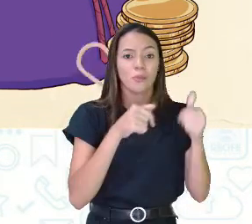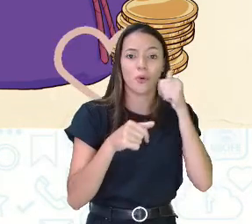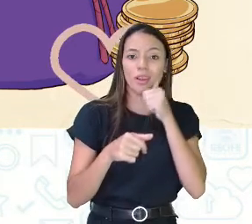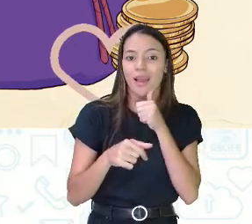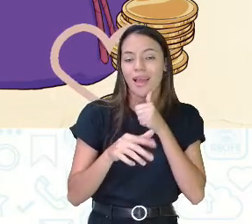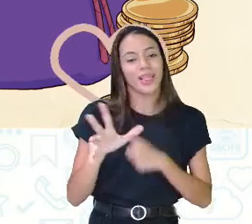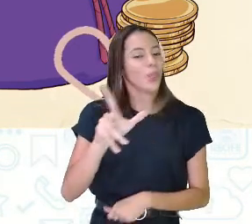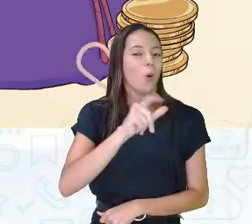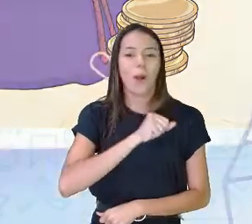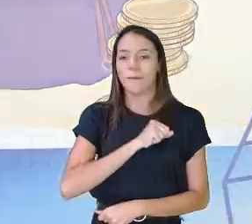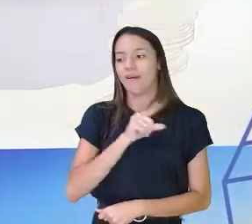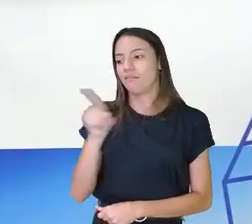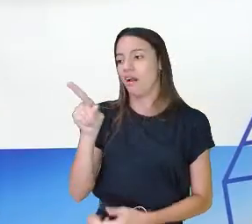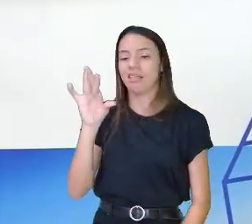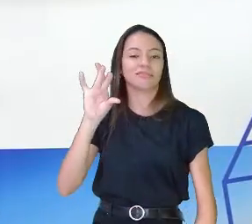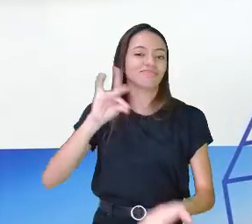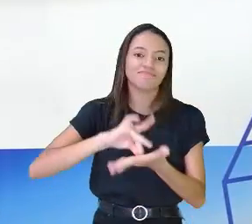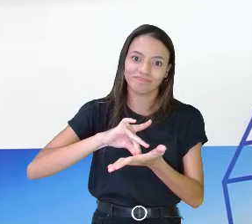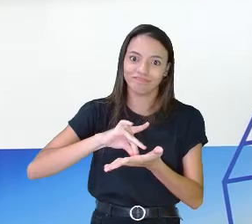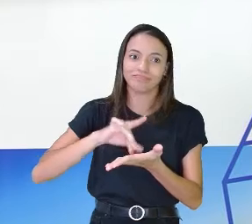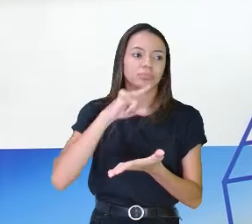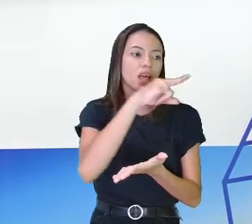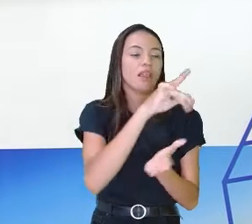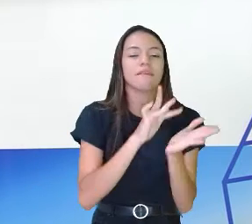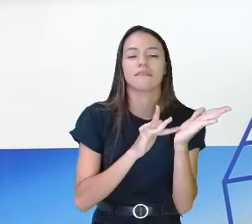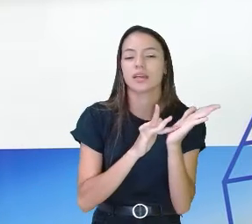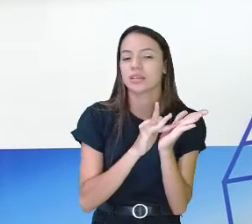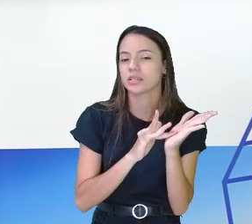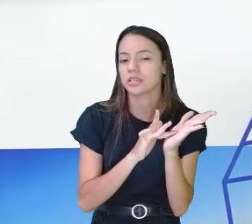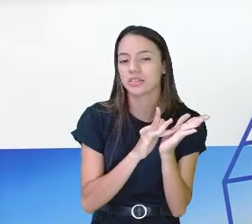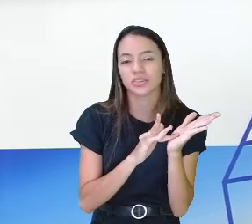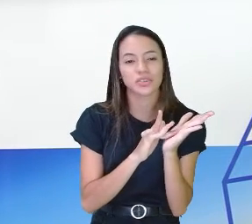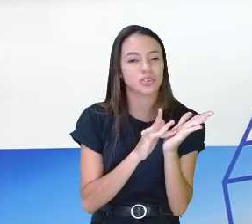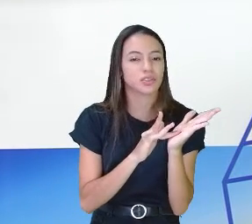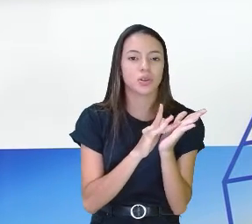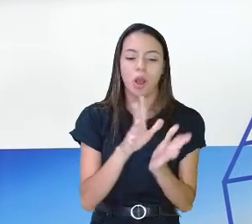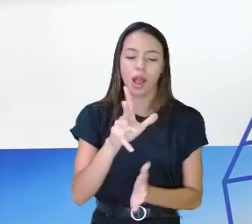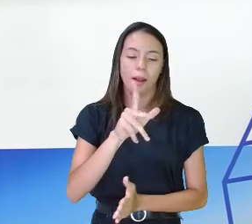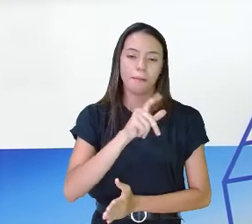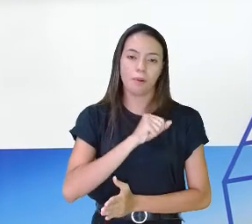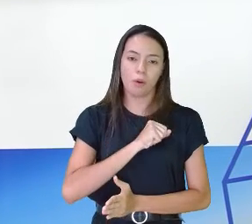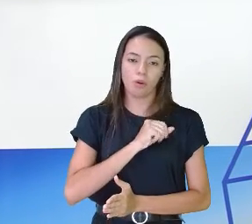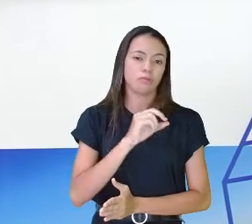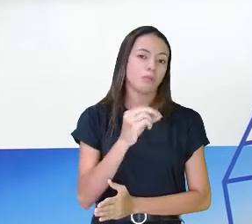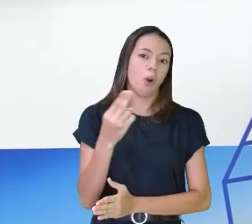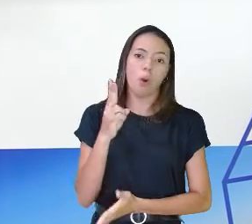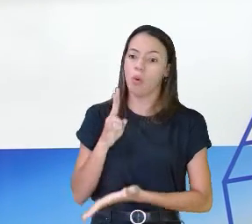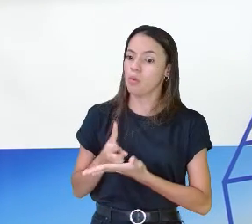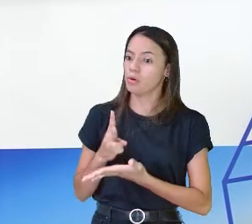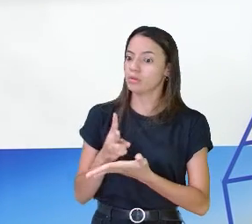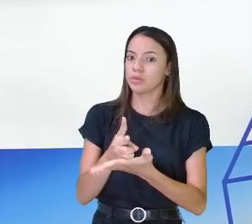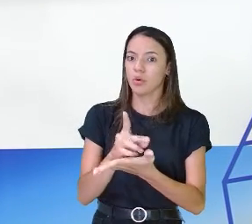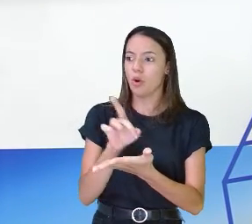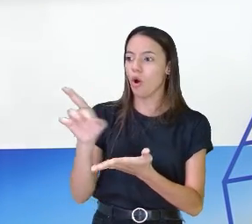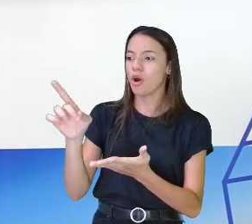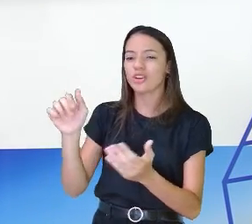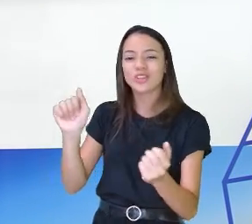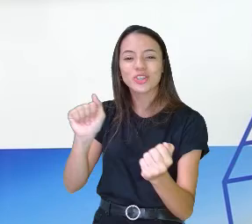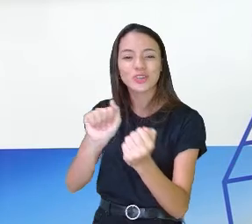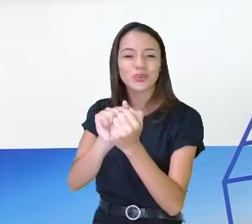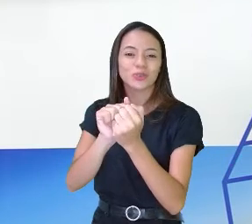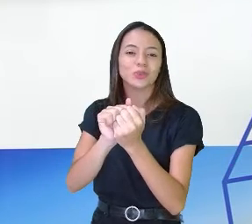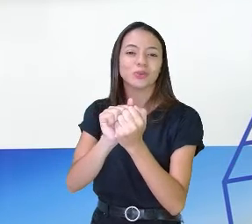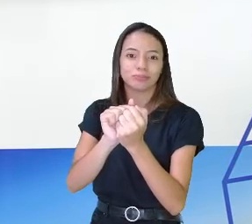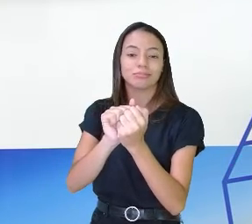amou, né? Marcela fingiu amá-lo ou manteve-se com ele, mas do modo como ele vê e